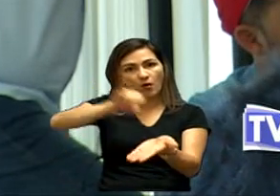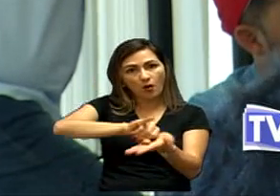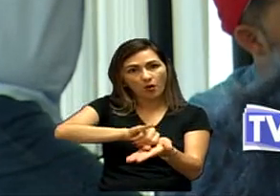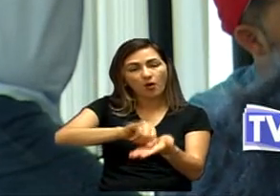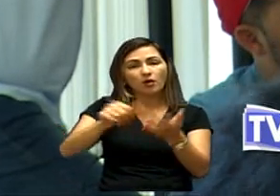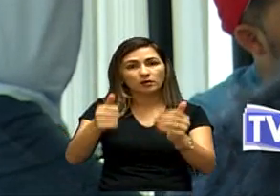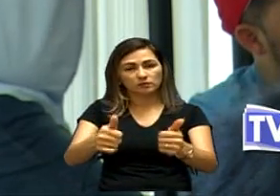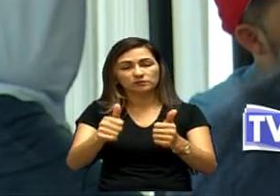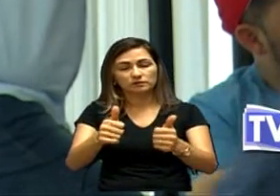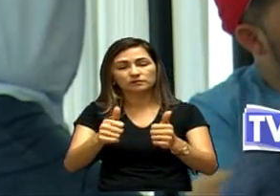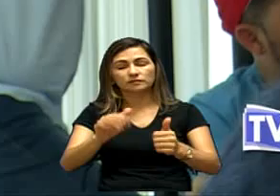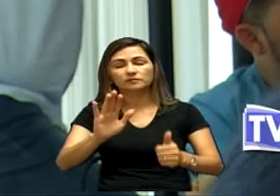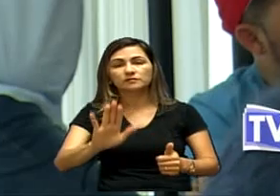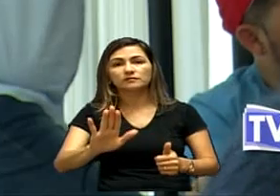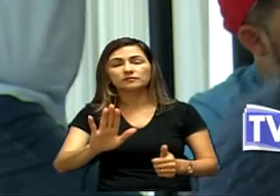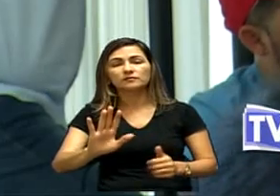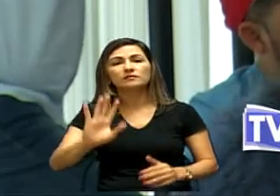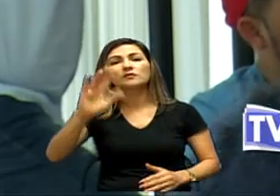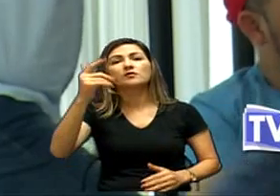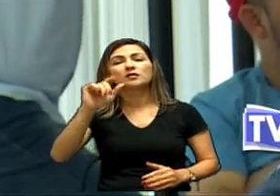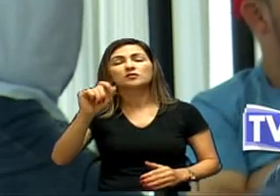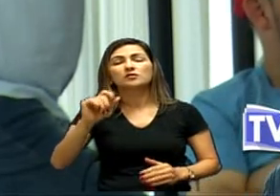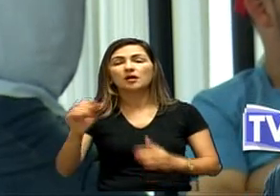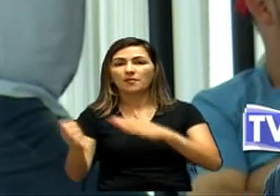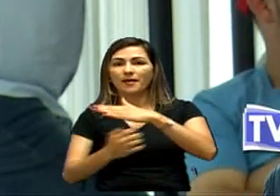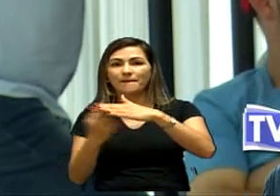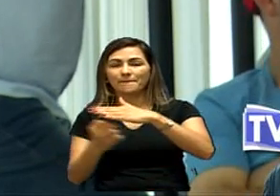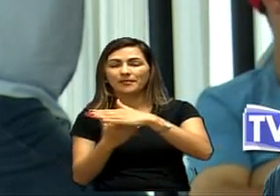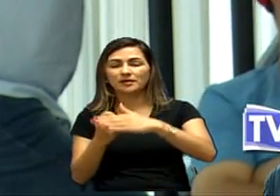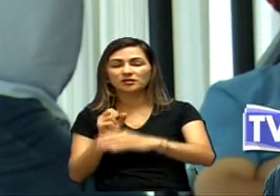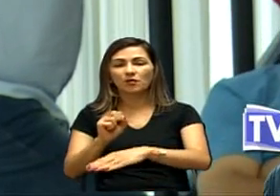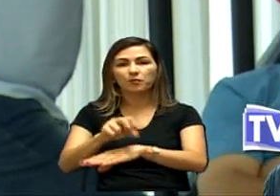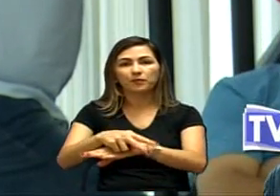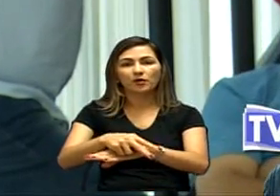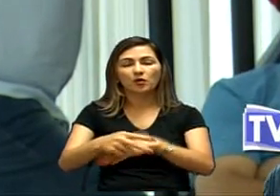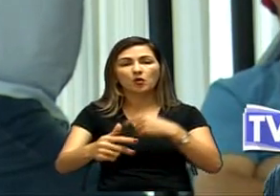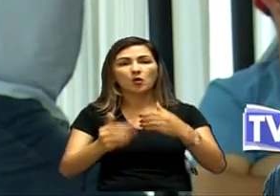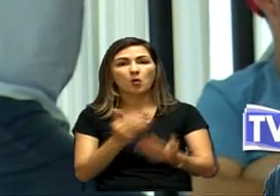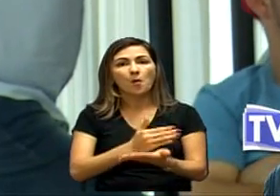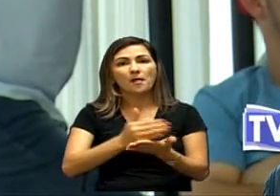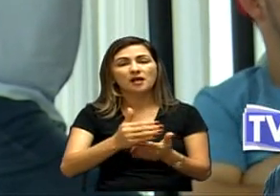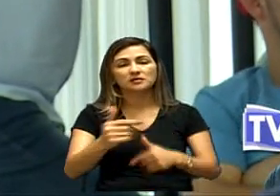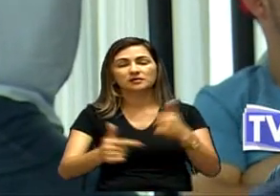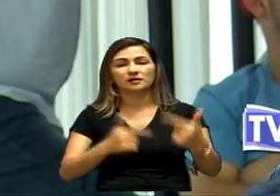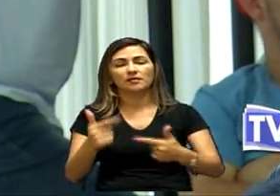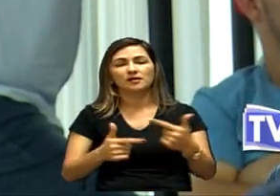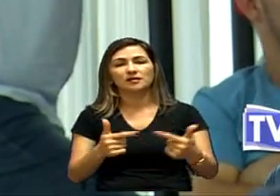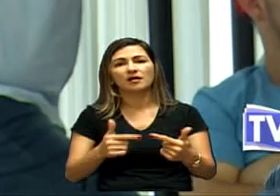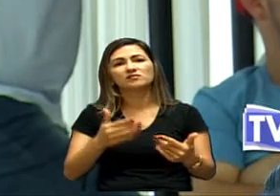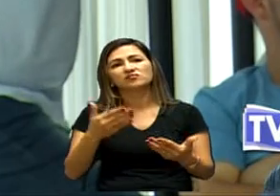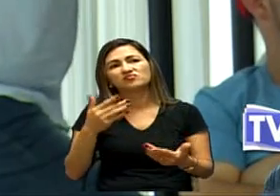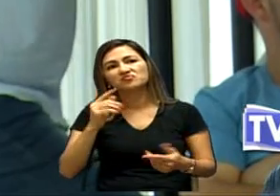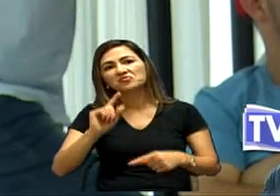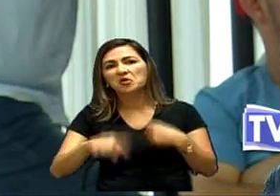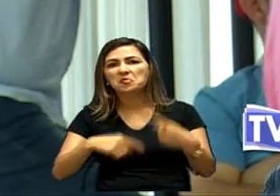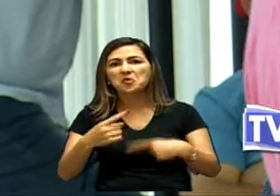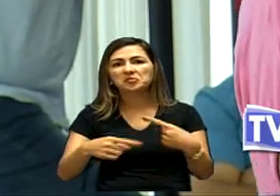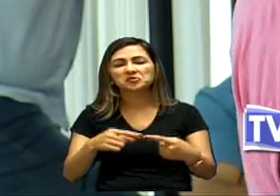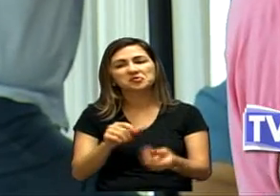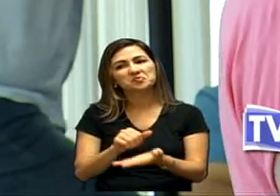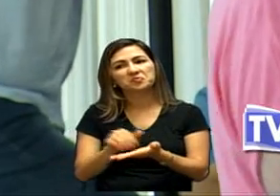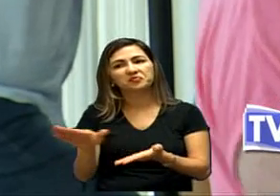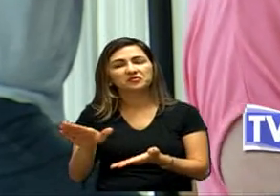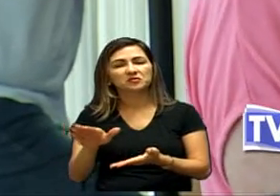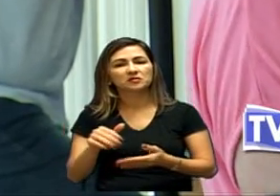daí entra uma empresa que presta serviço à prefeitura. Essa empresa sai de linha, né? Não presta,